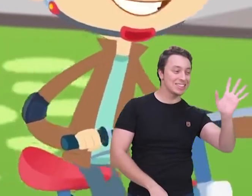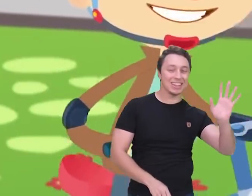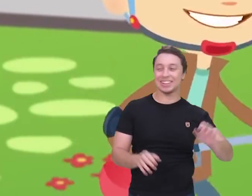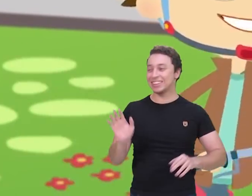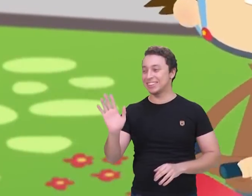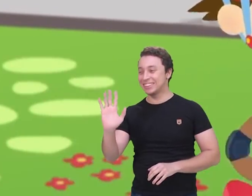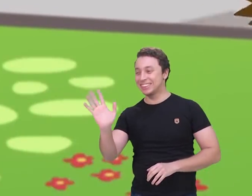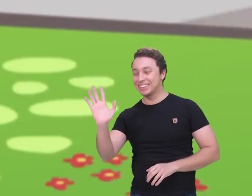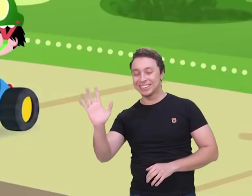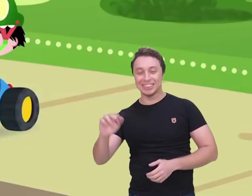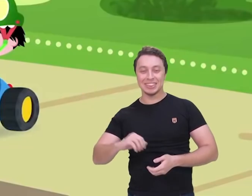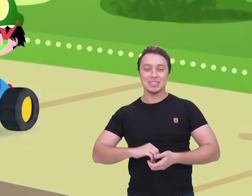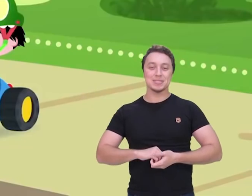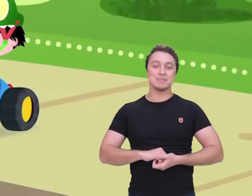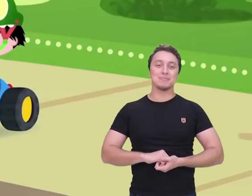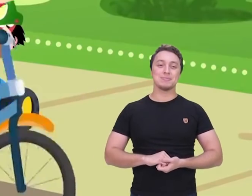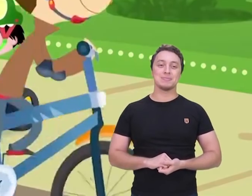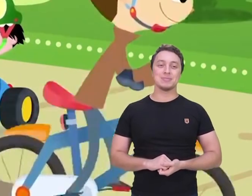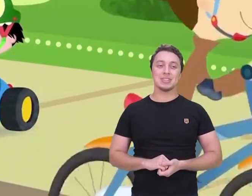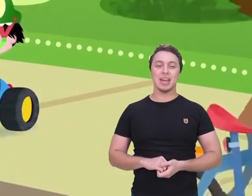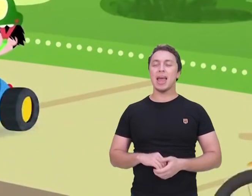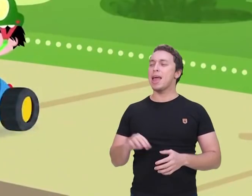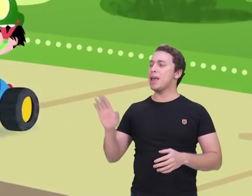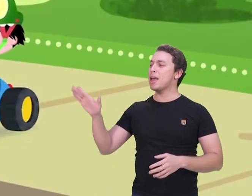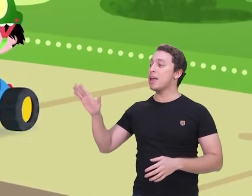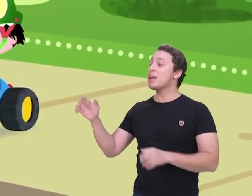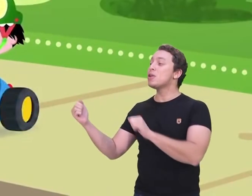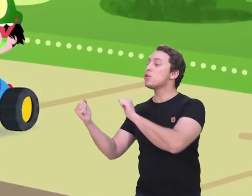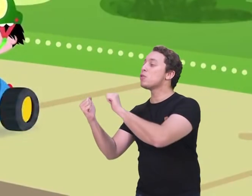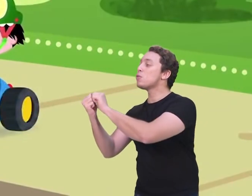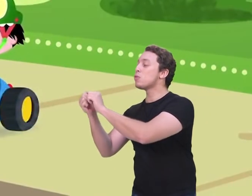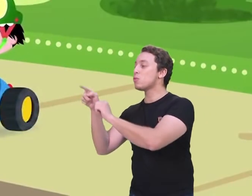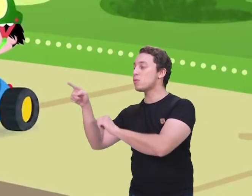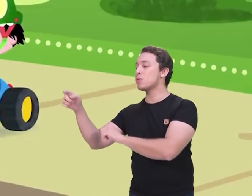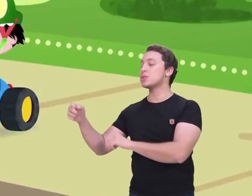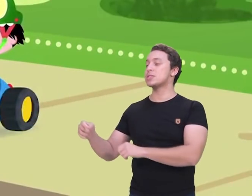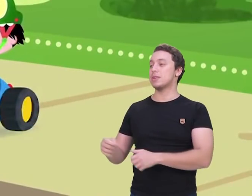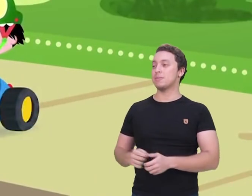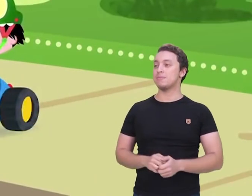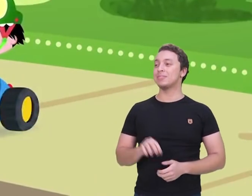Tchau, Júpiter. Tchau, Igor. Ei,